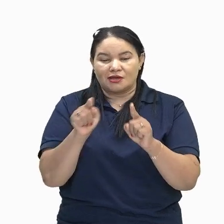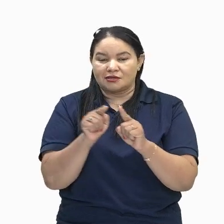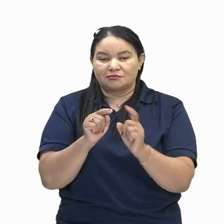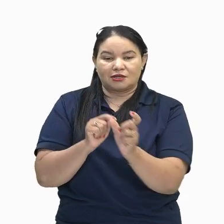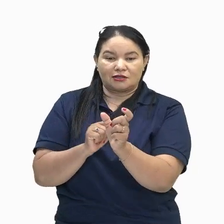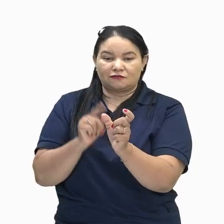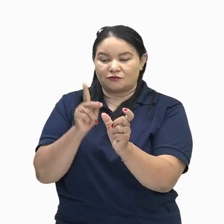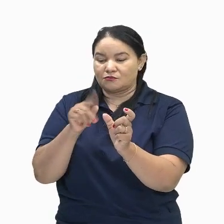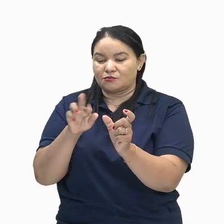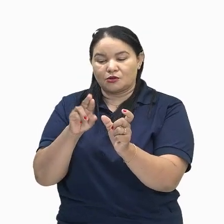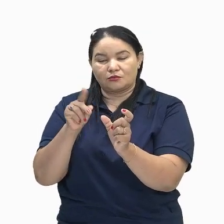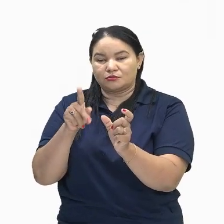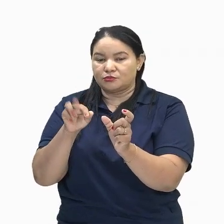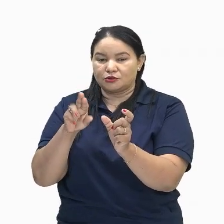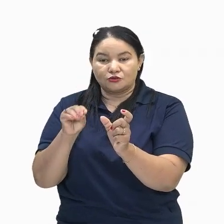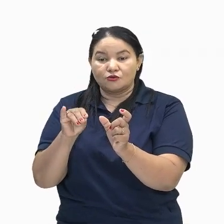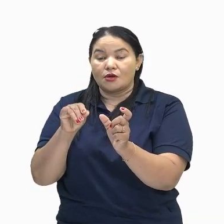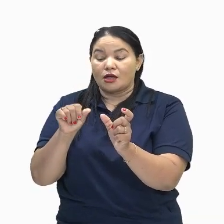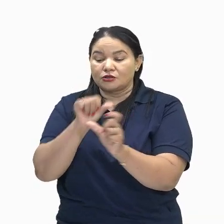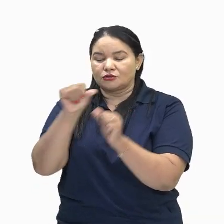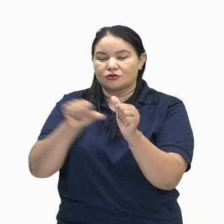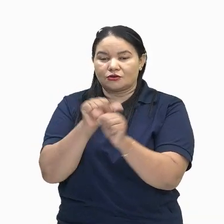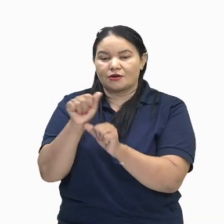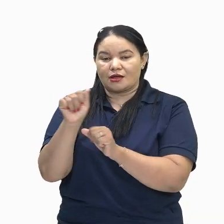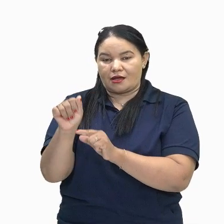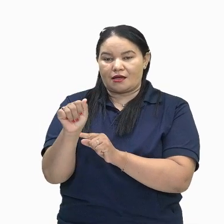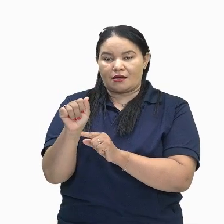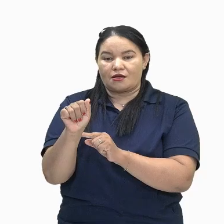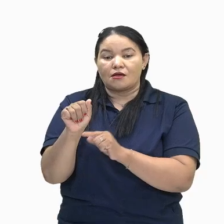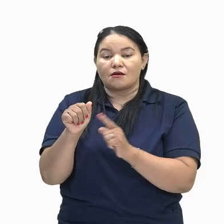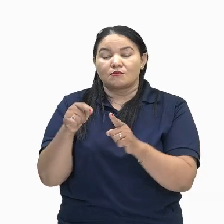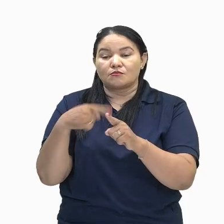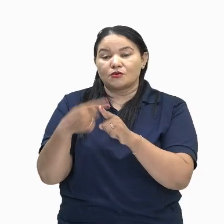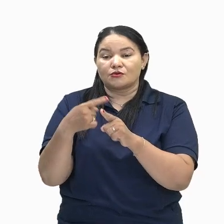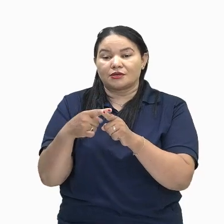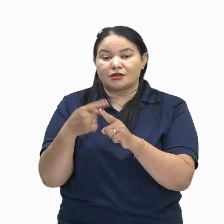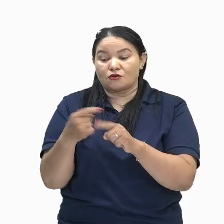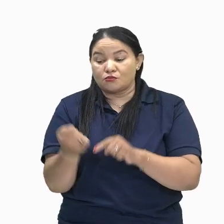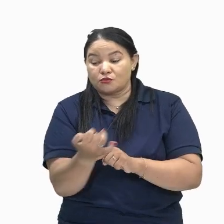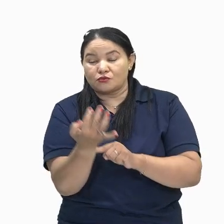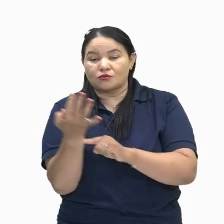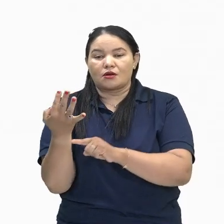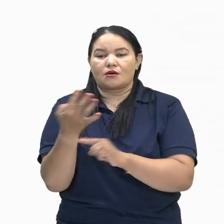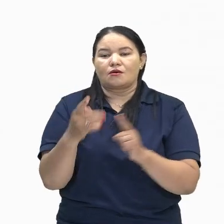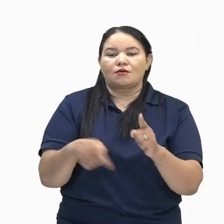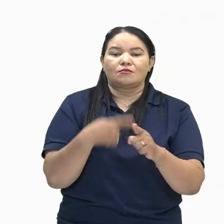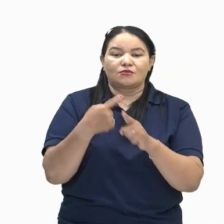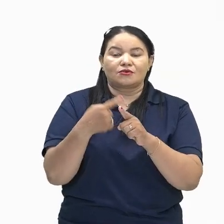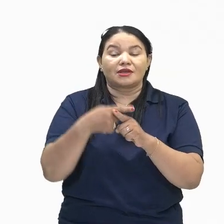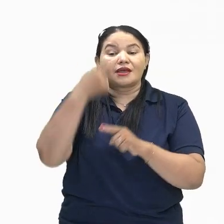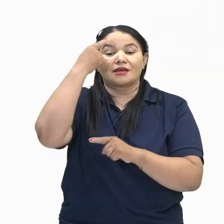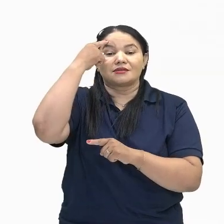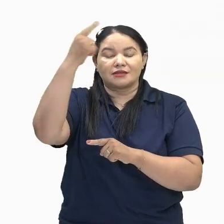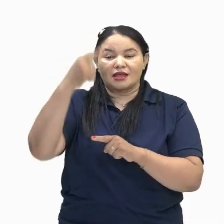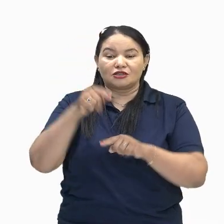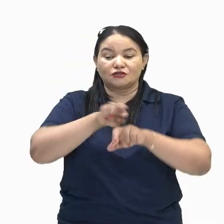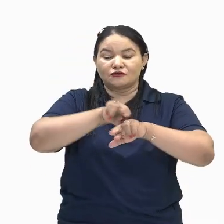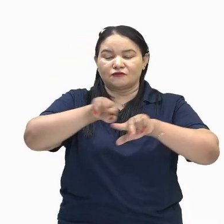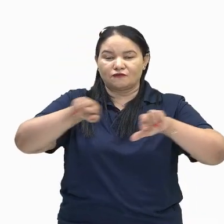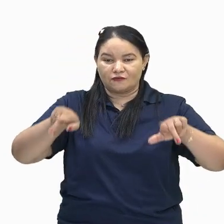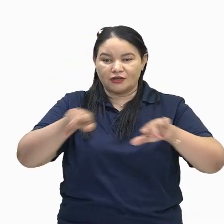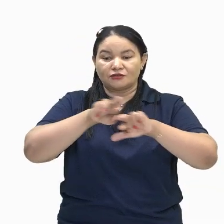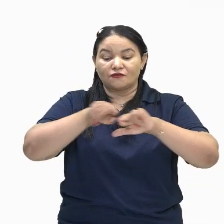no masculino, deve ir para o feminino e para o plural, porque nós temos aí também a ideia de